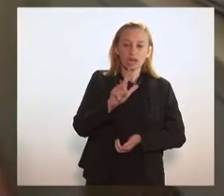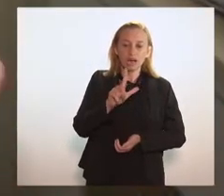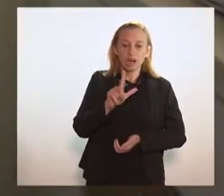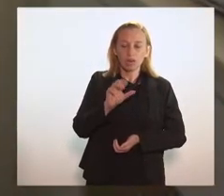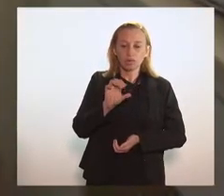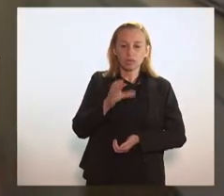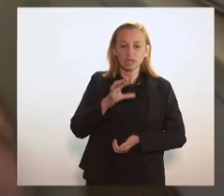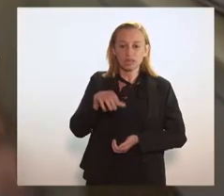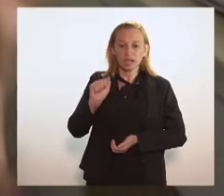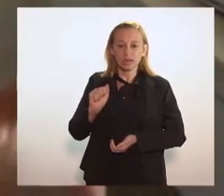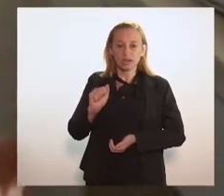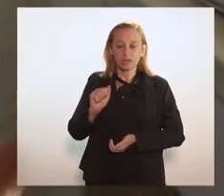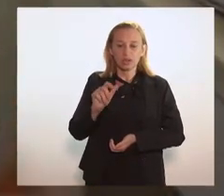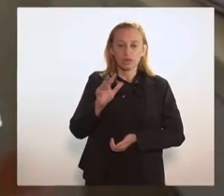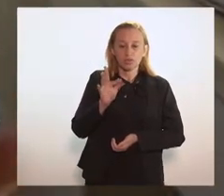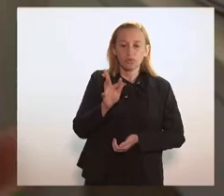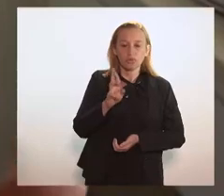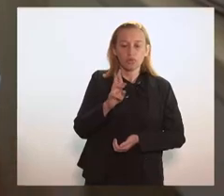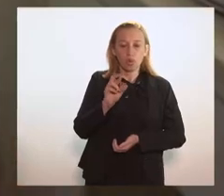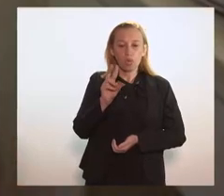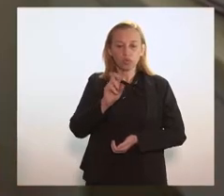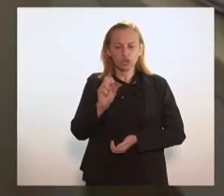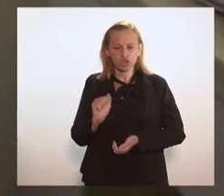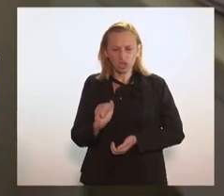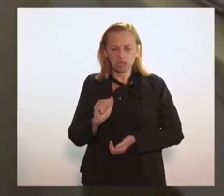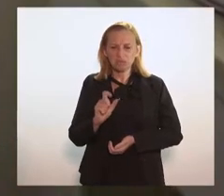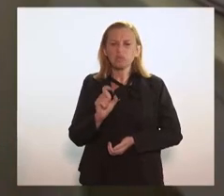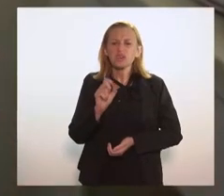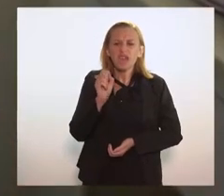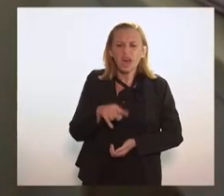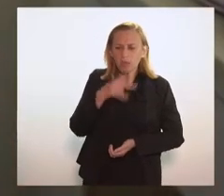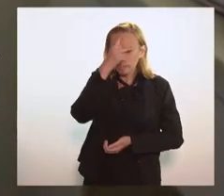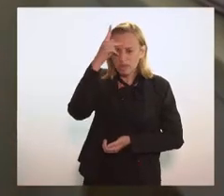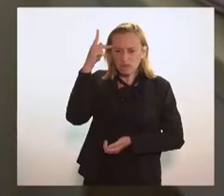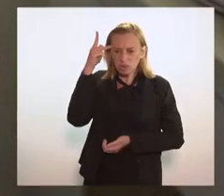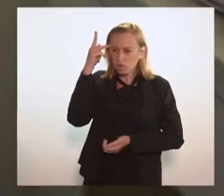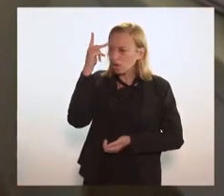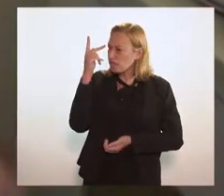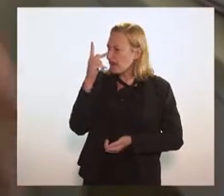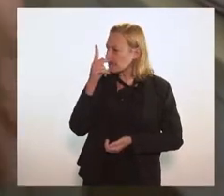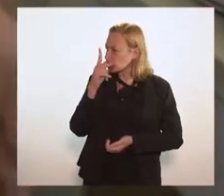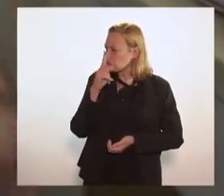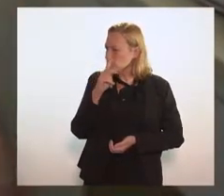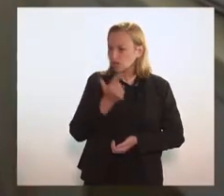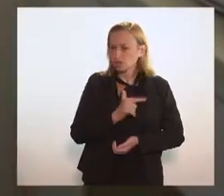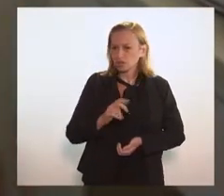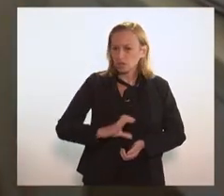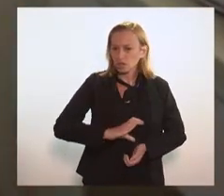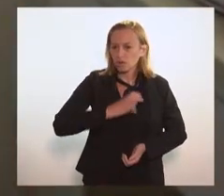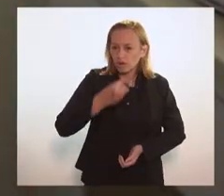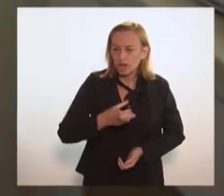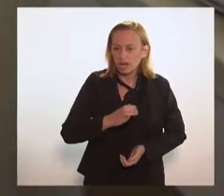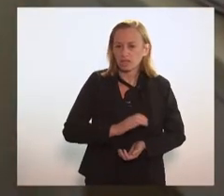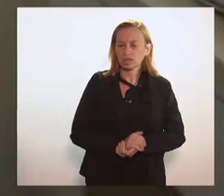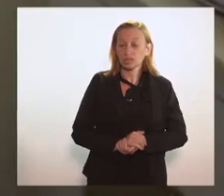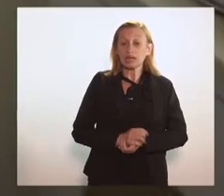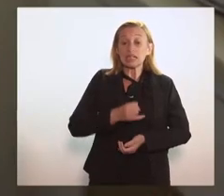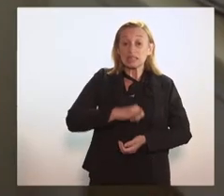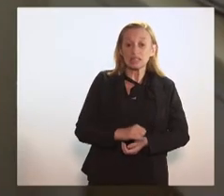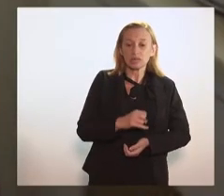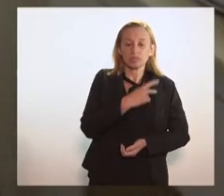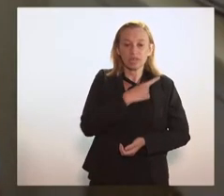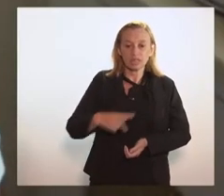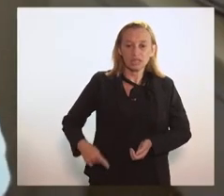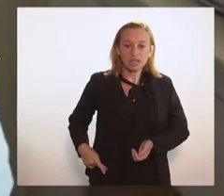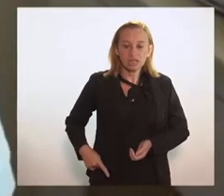calça frouxa quer dizer, é covarde, então por que eu que sou um do povo, se o presidente da República faz isso,